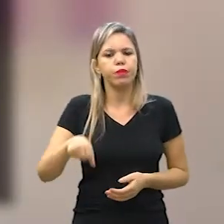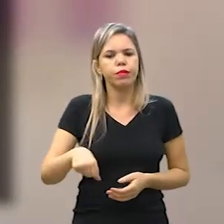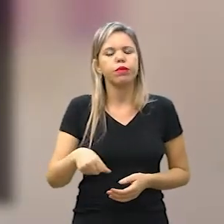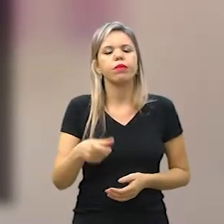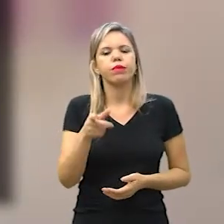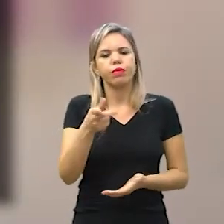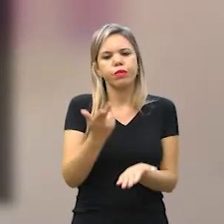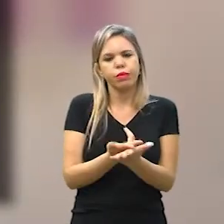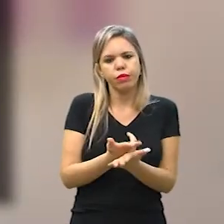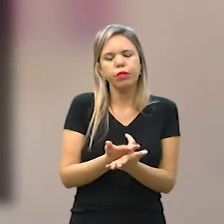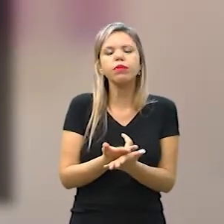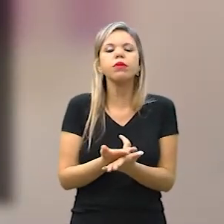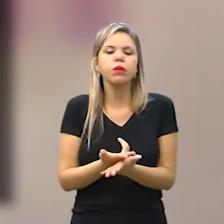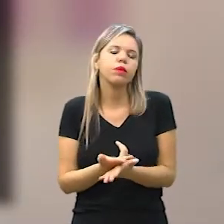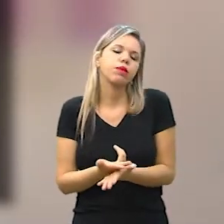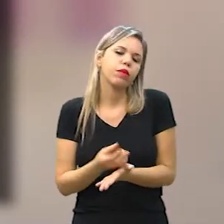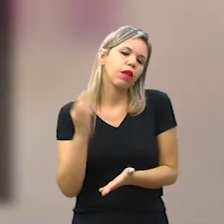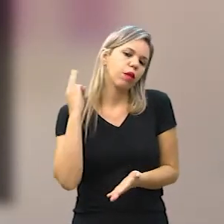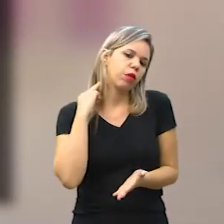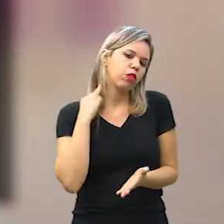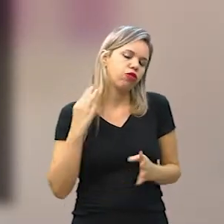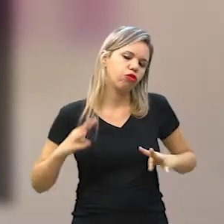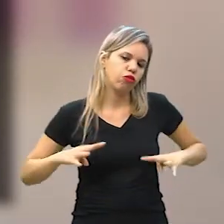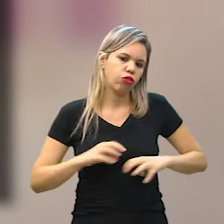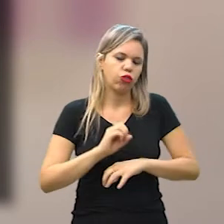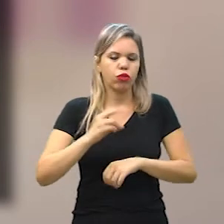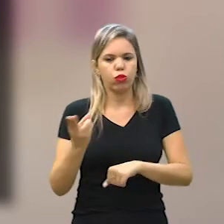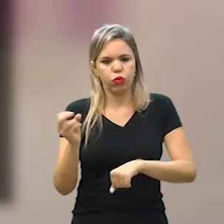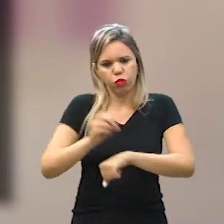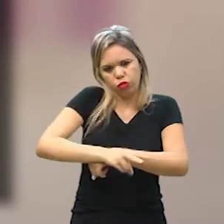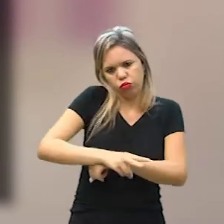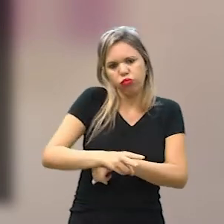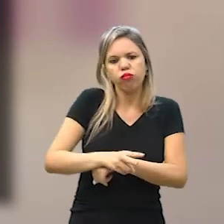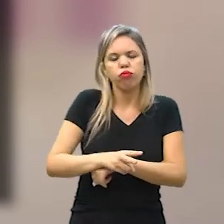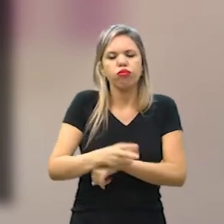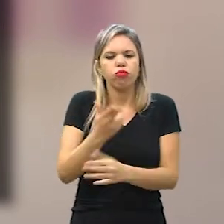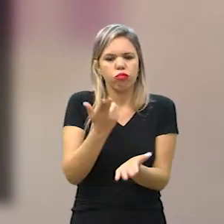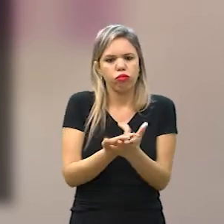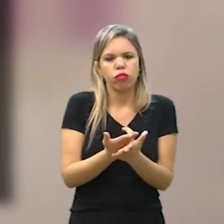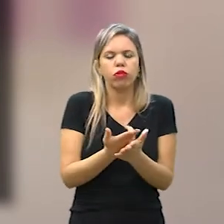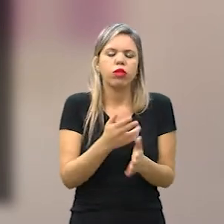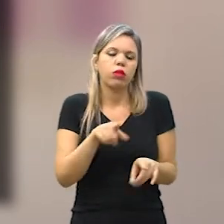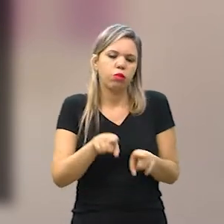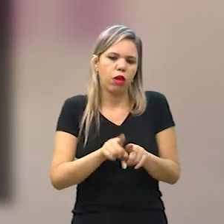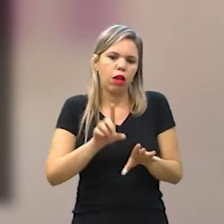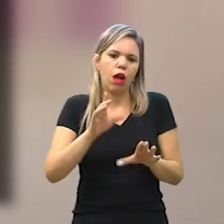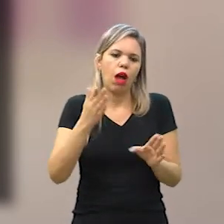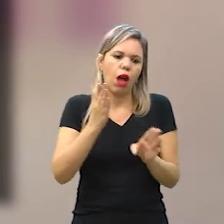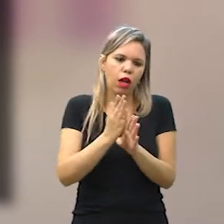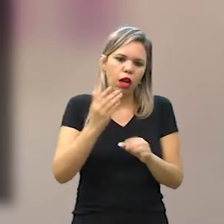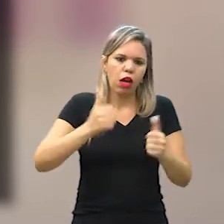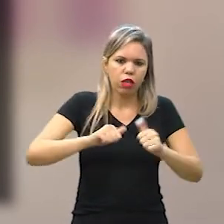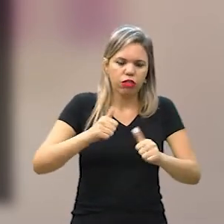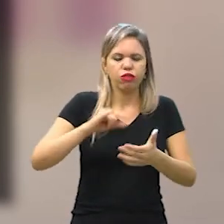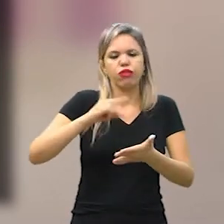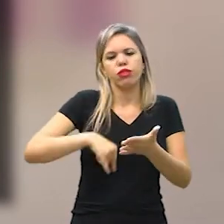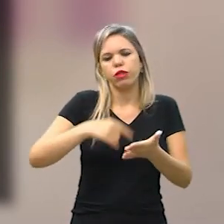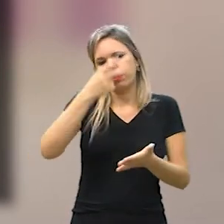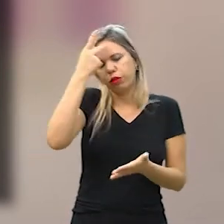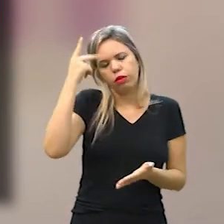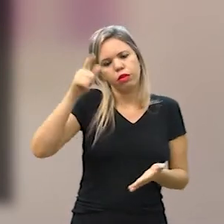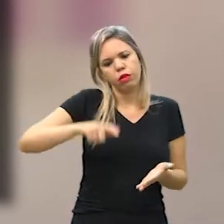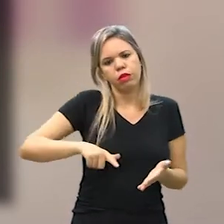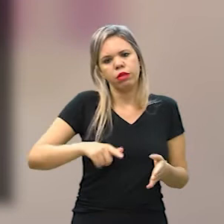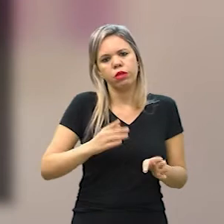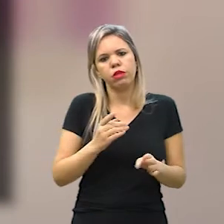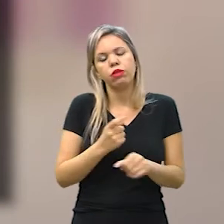Sim, você interna, né? No caso da meningite bacteriana ou a fúngica, mesmo a viral, até você definir o diagnóstico e a